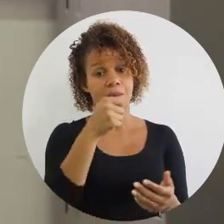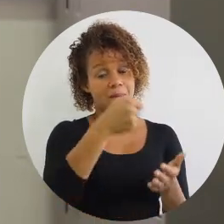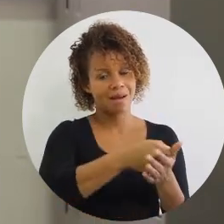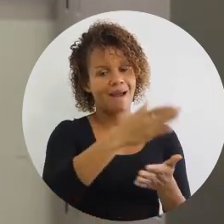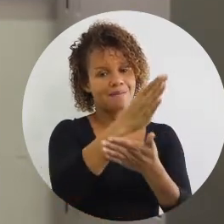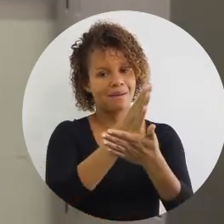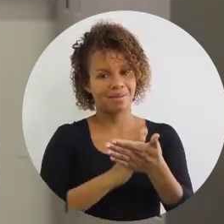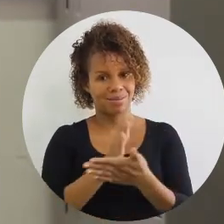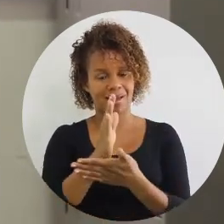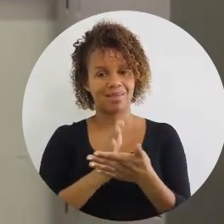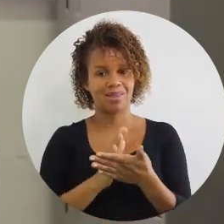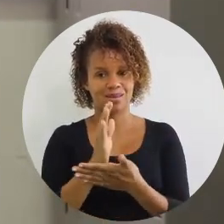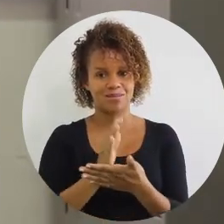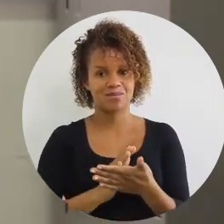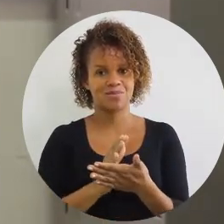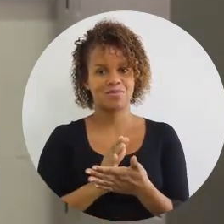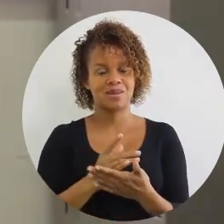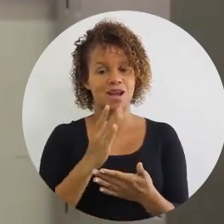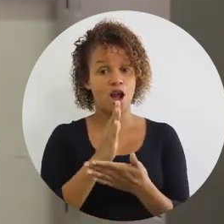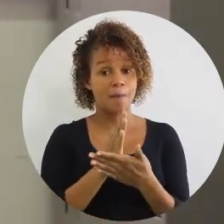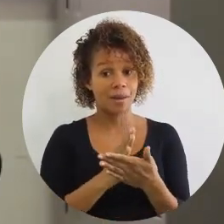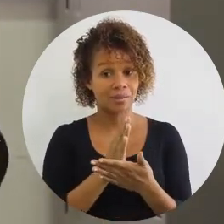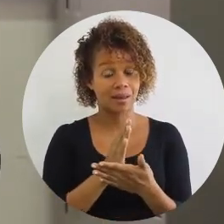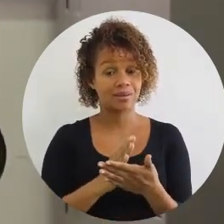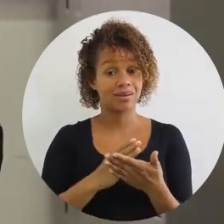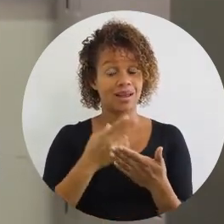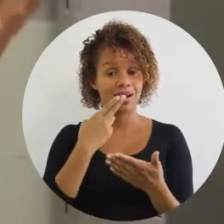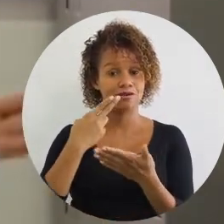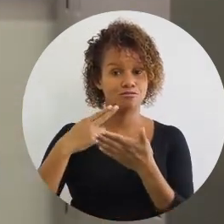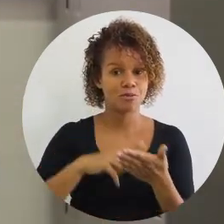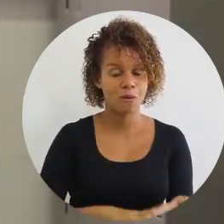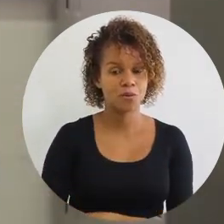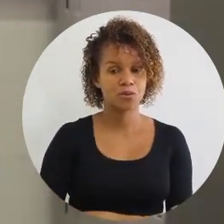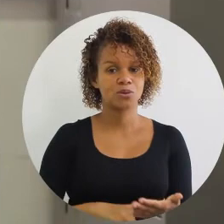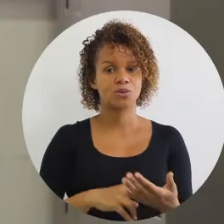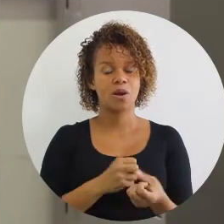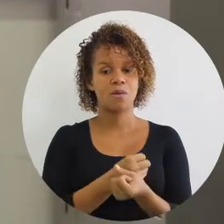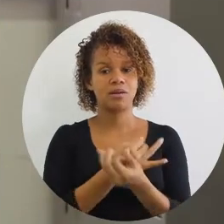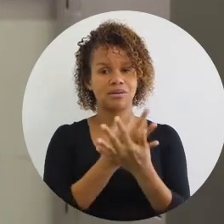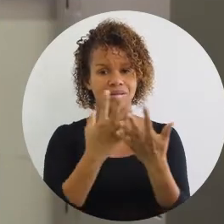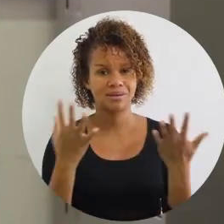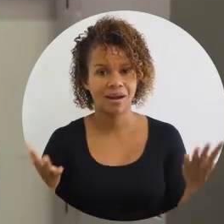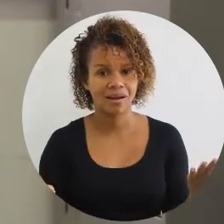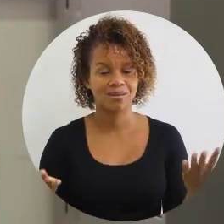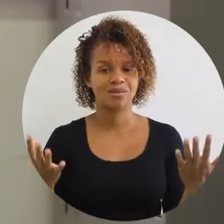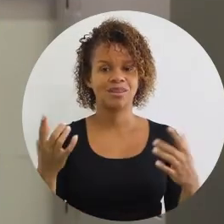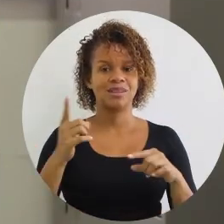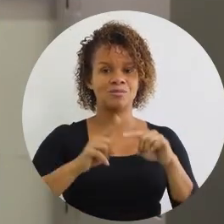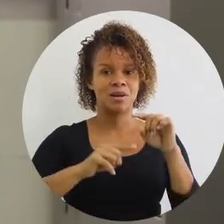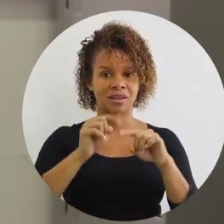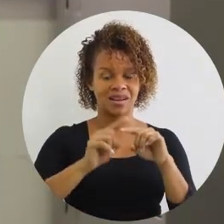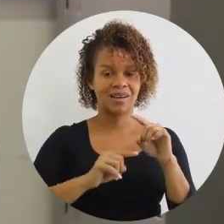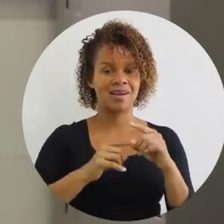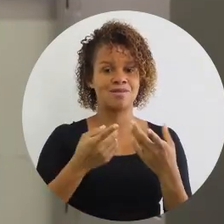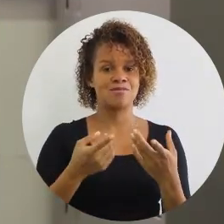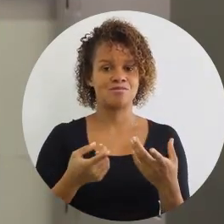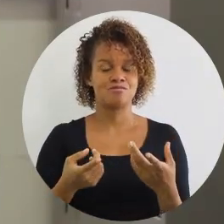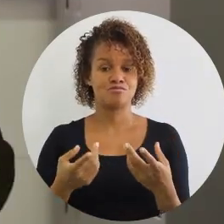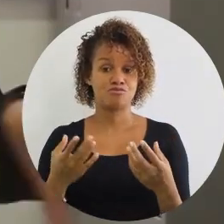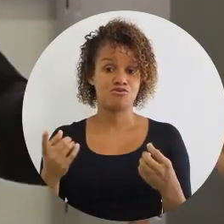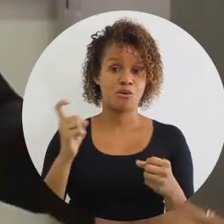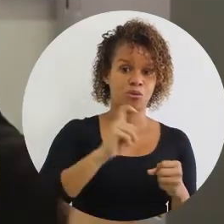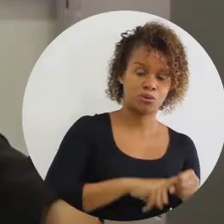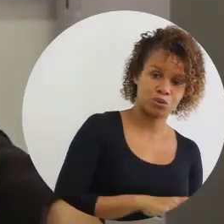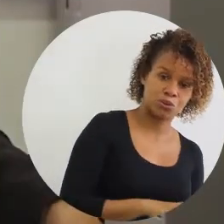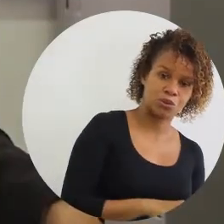metade daquele imposto, da quantidade daquela matéria-prima que você importou,